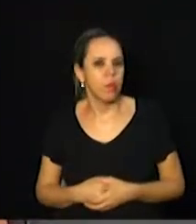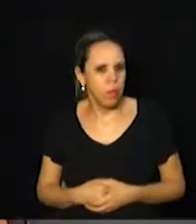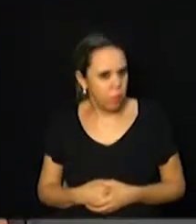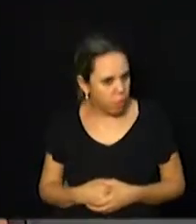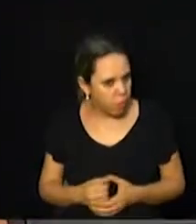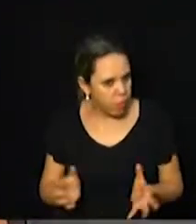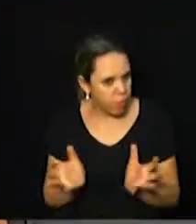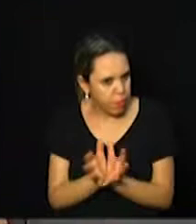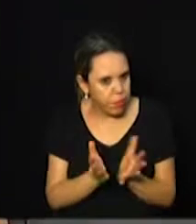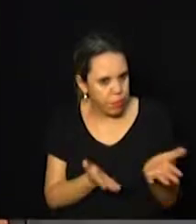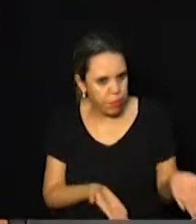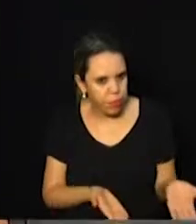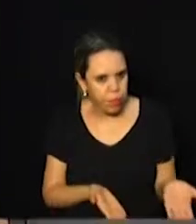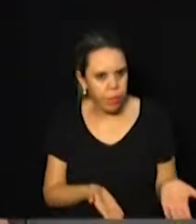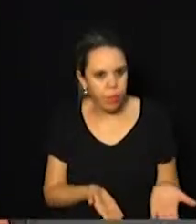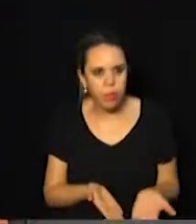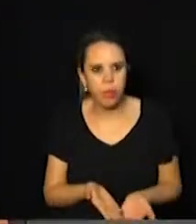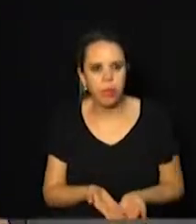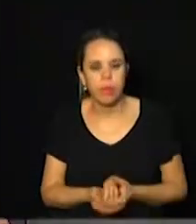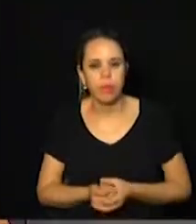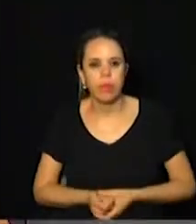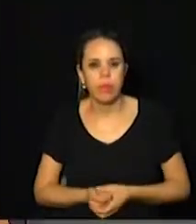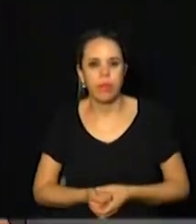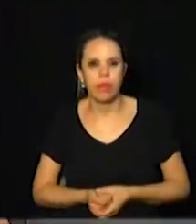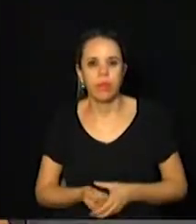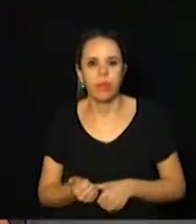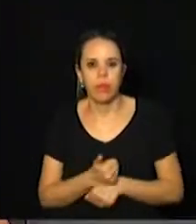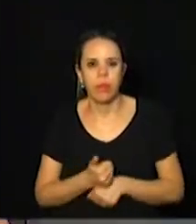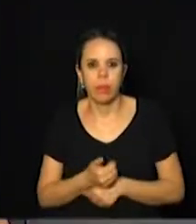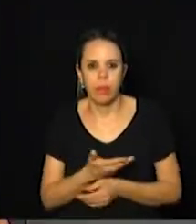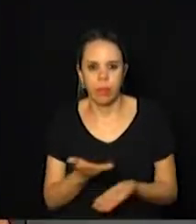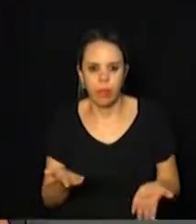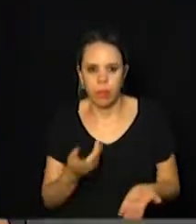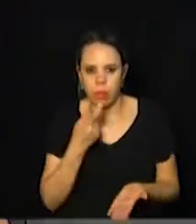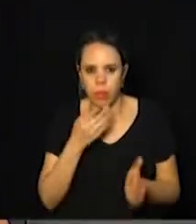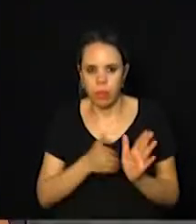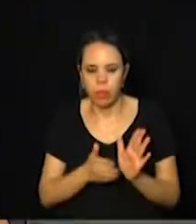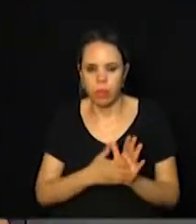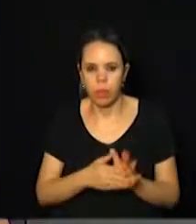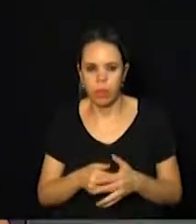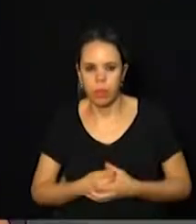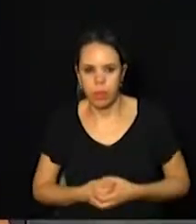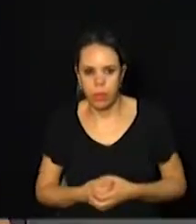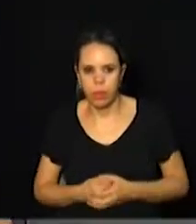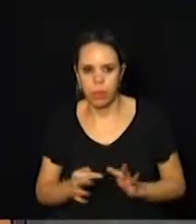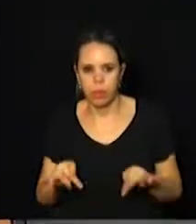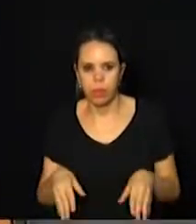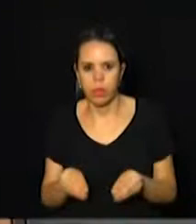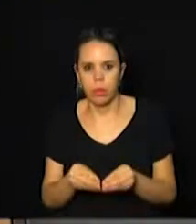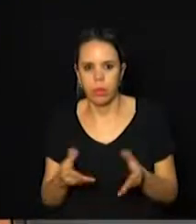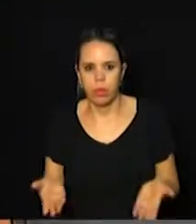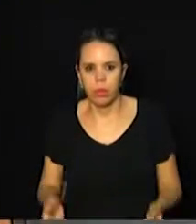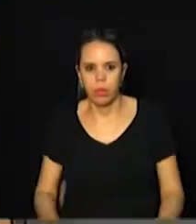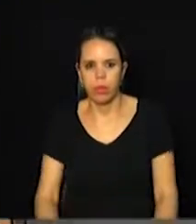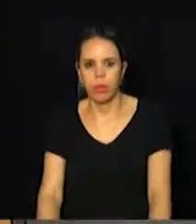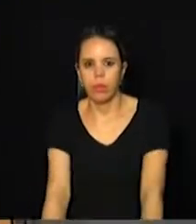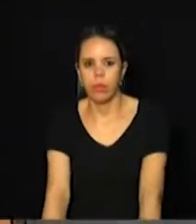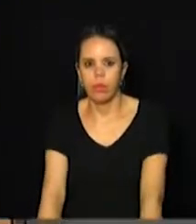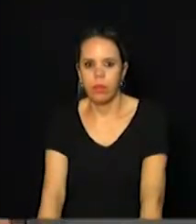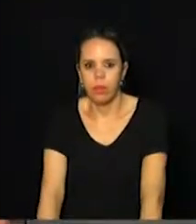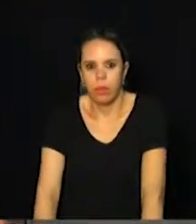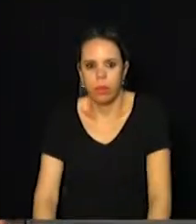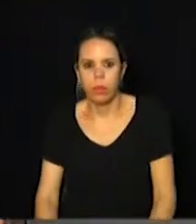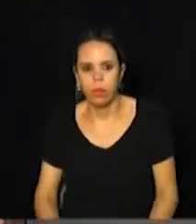dessa comissão né é o melhor dessa frente parlamentar que vossa excelência propôs e finalizo dizendo que